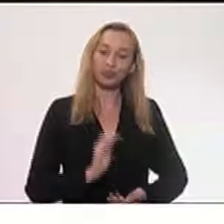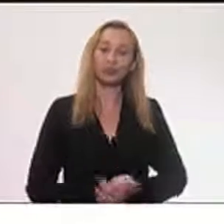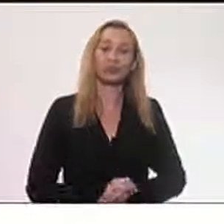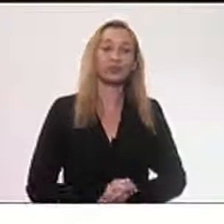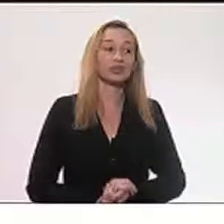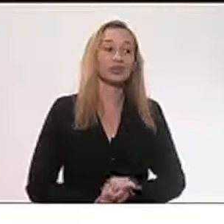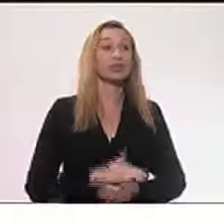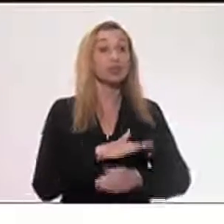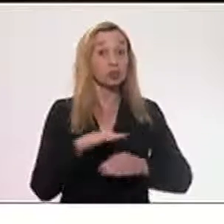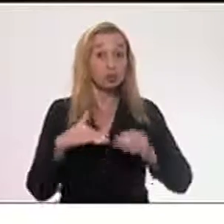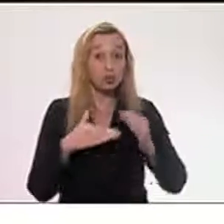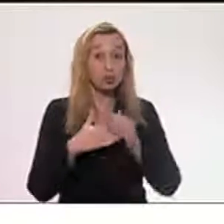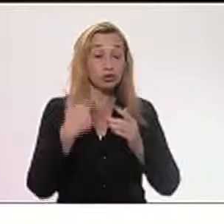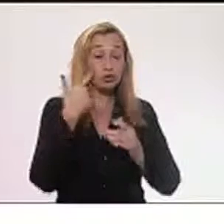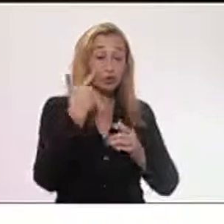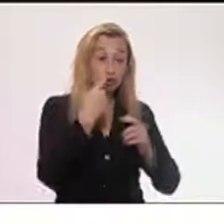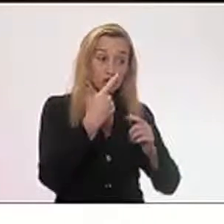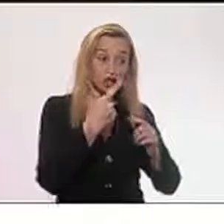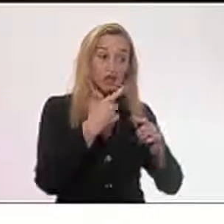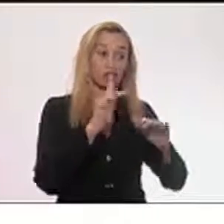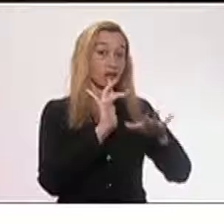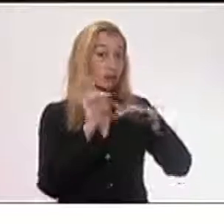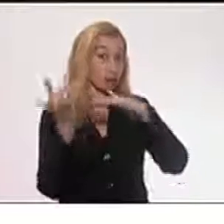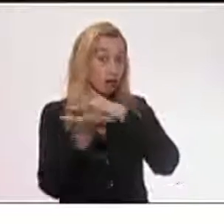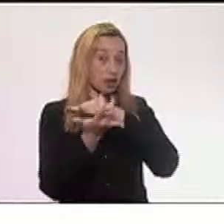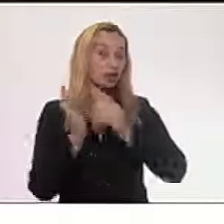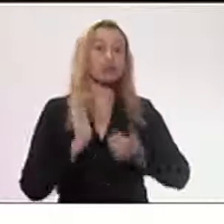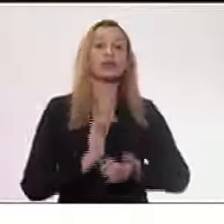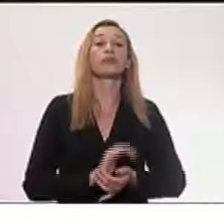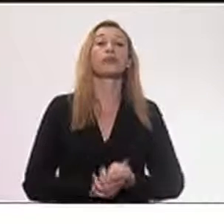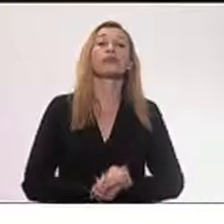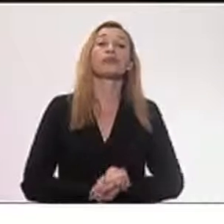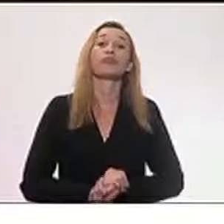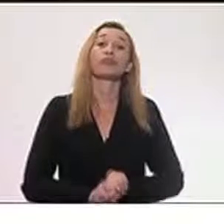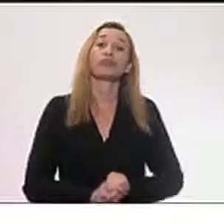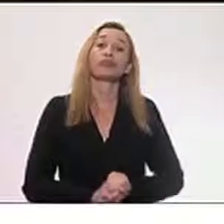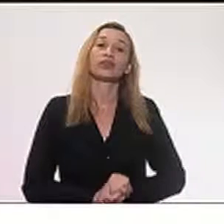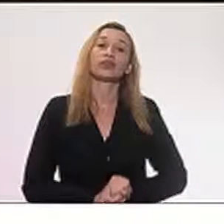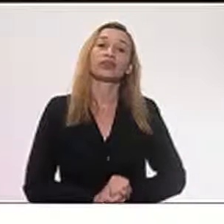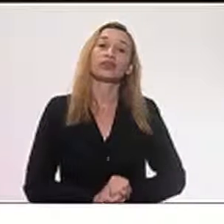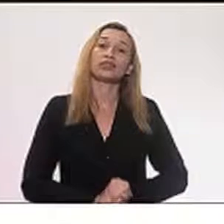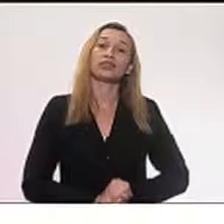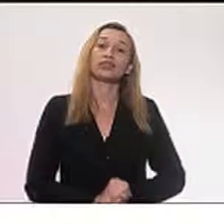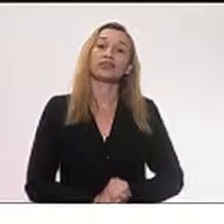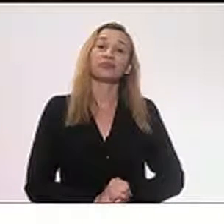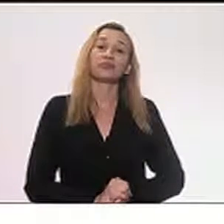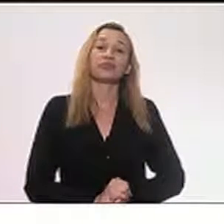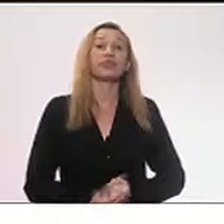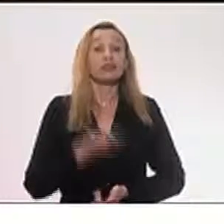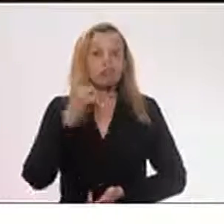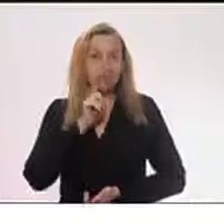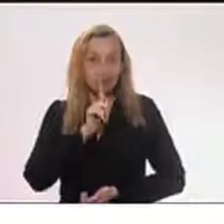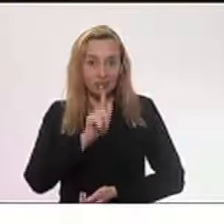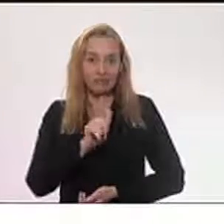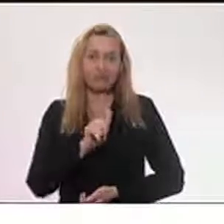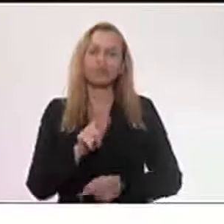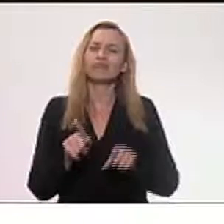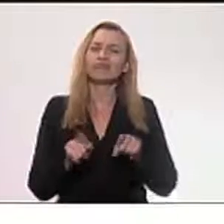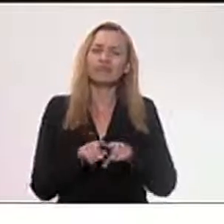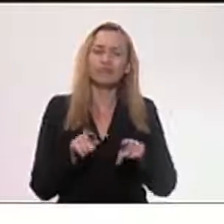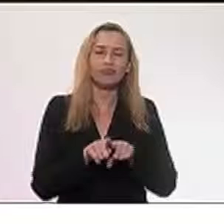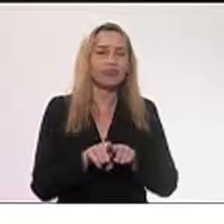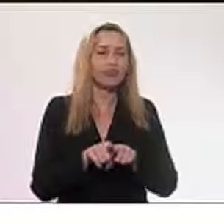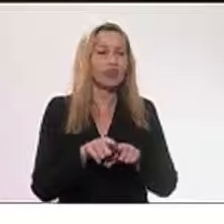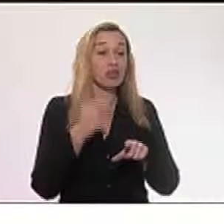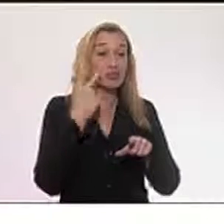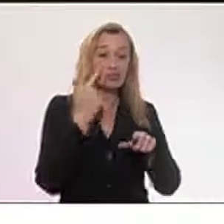cidadãos que nos assistem pelas redes sociais, que nos seguem também